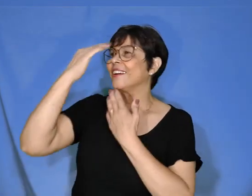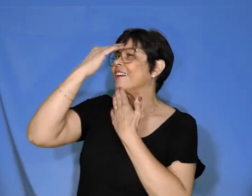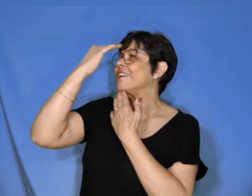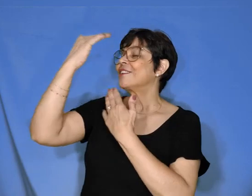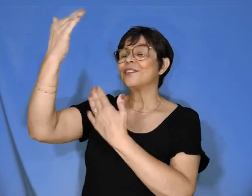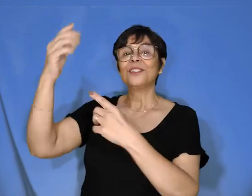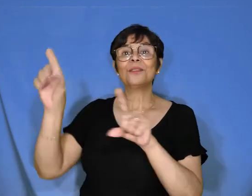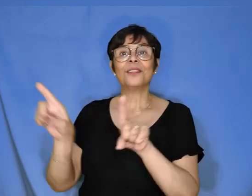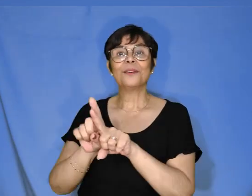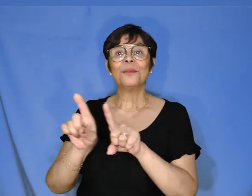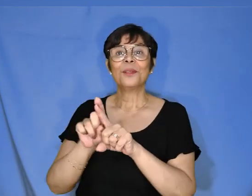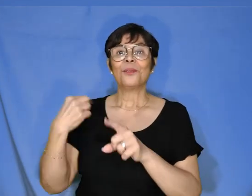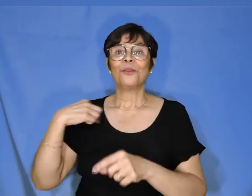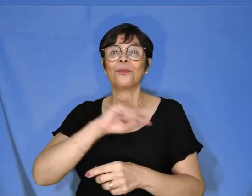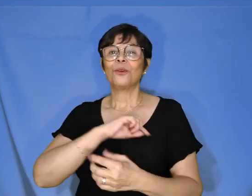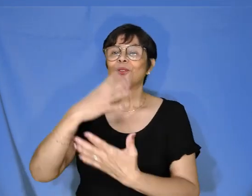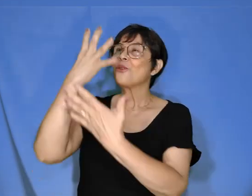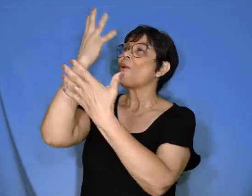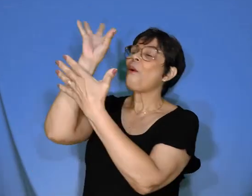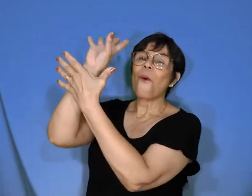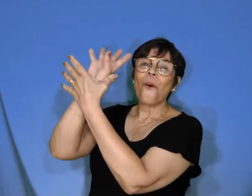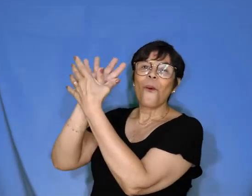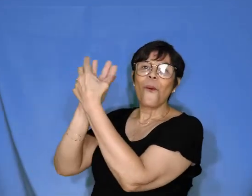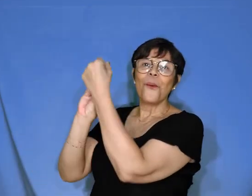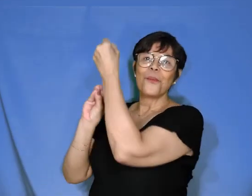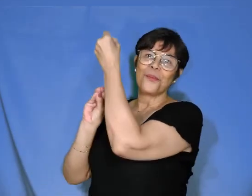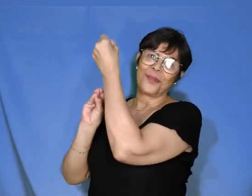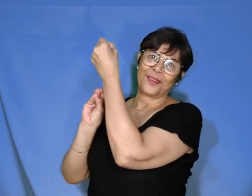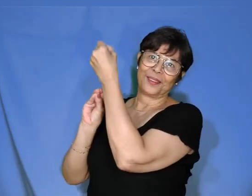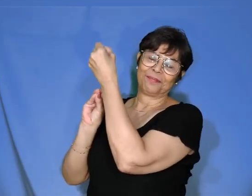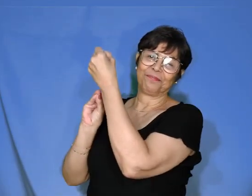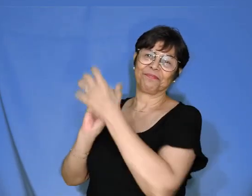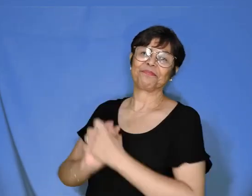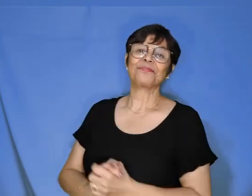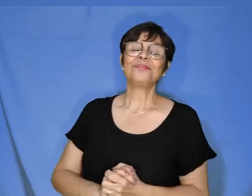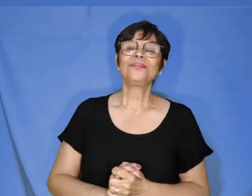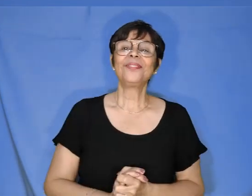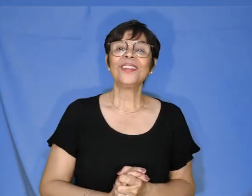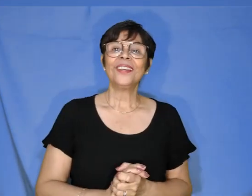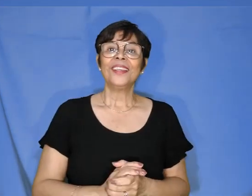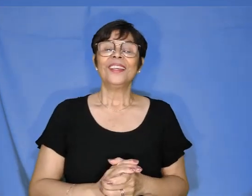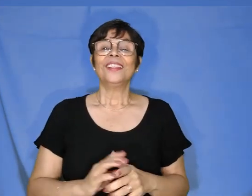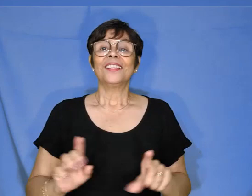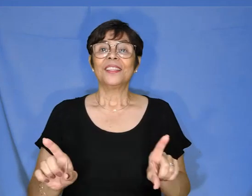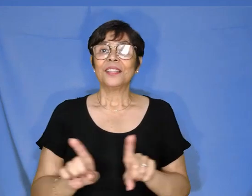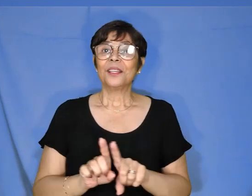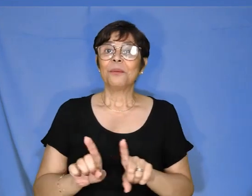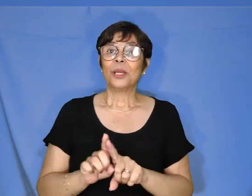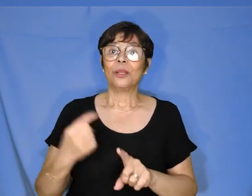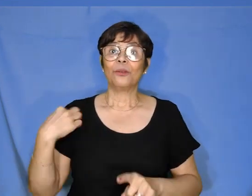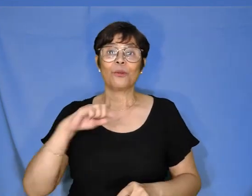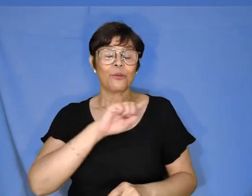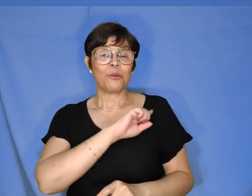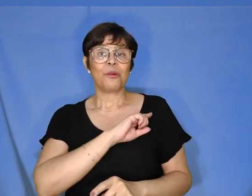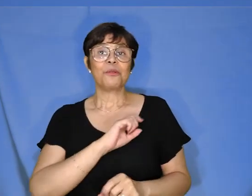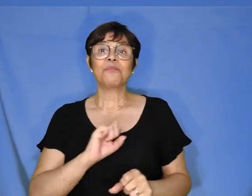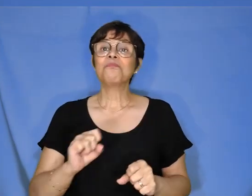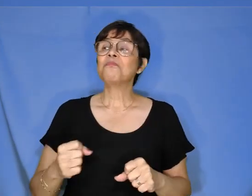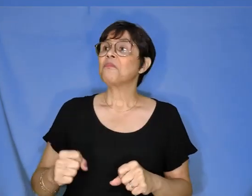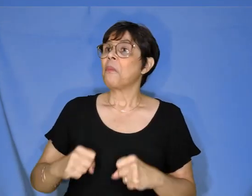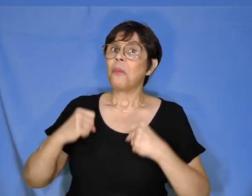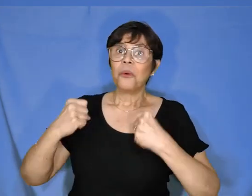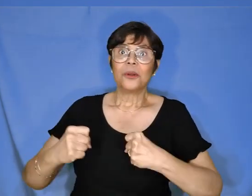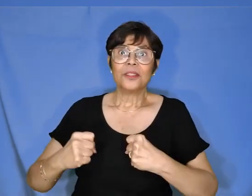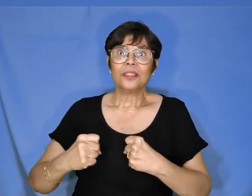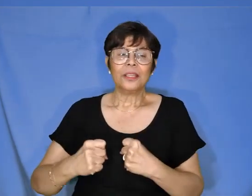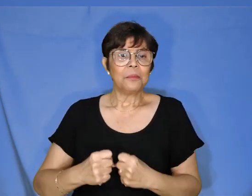Deus porque nós podemos ser imitadores de Cristo, imitadores de Deus, porque temos uma genética, graças a Deus que temos um